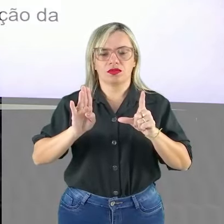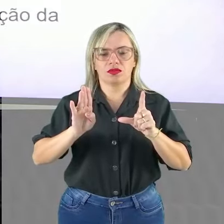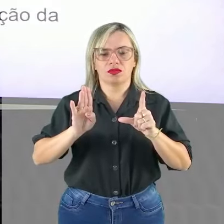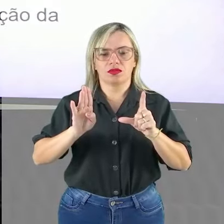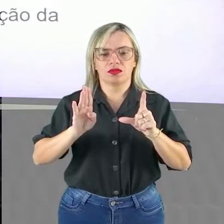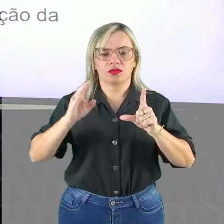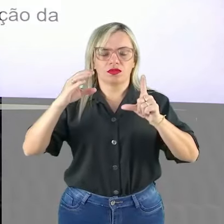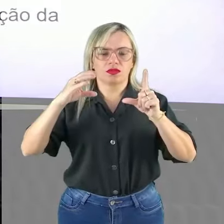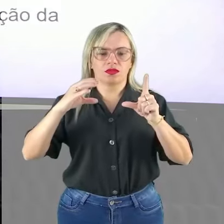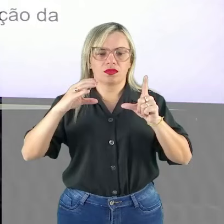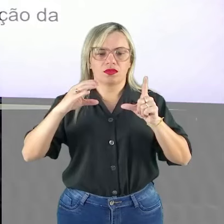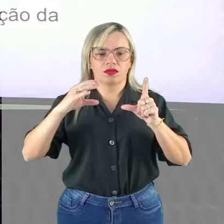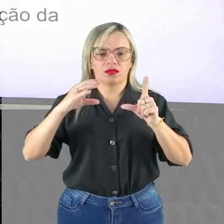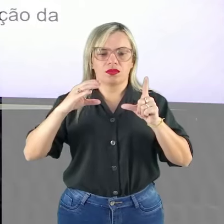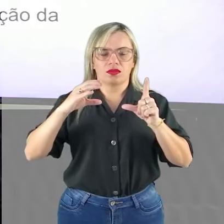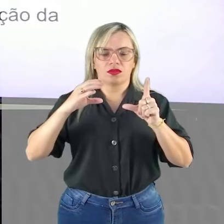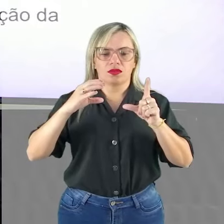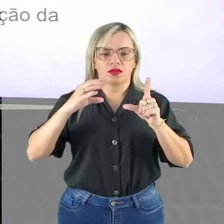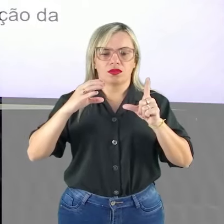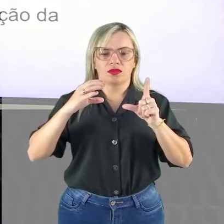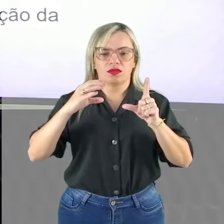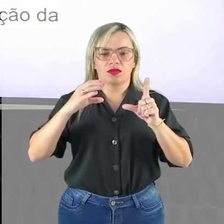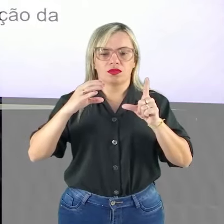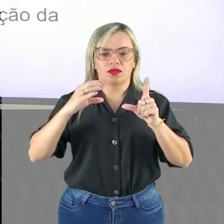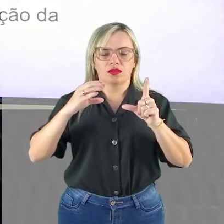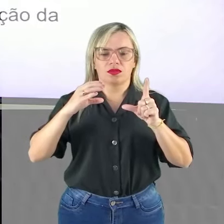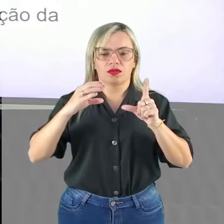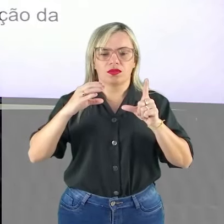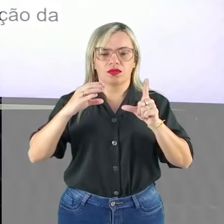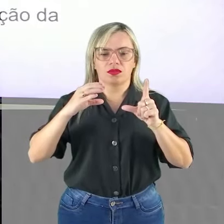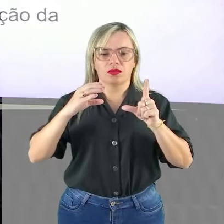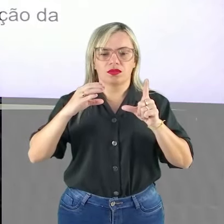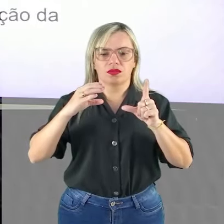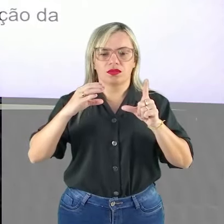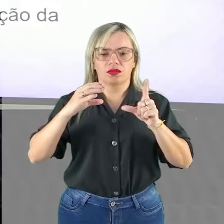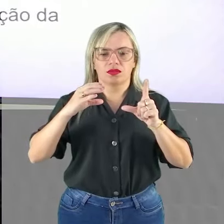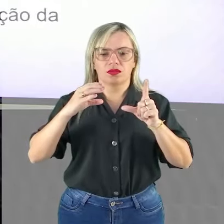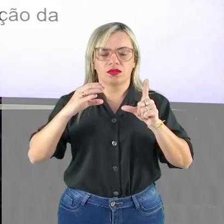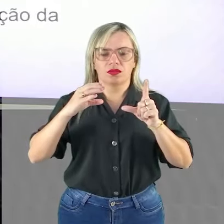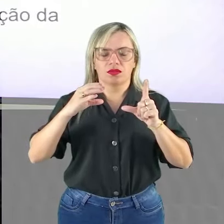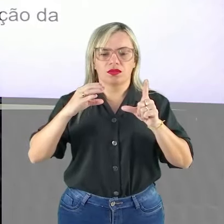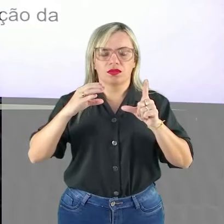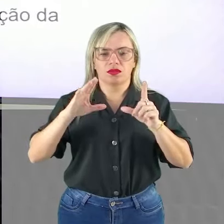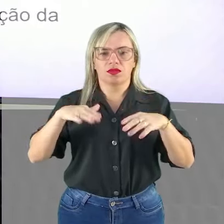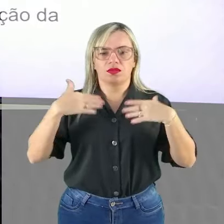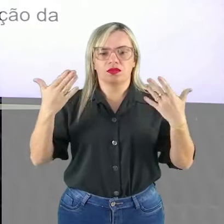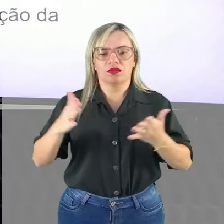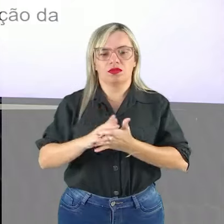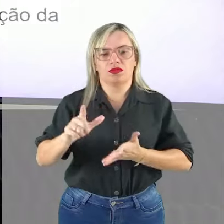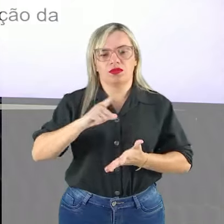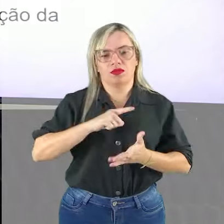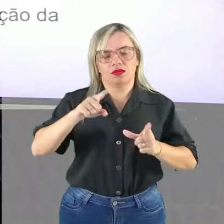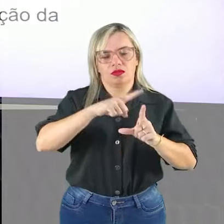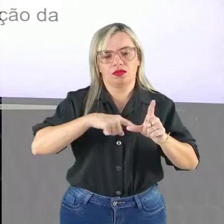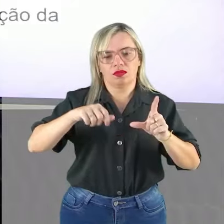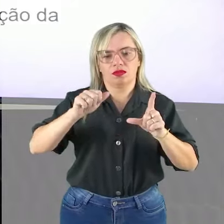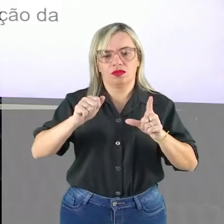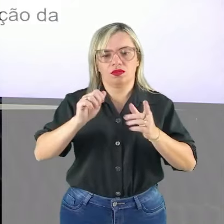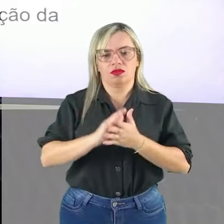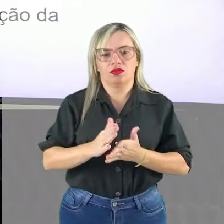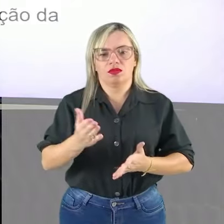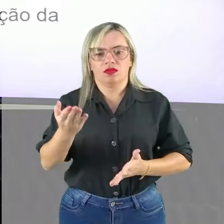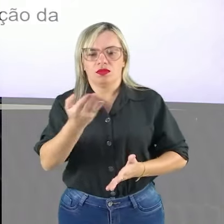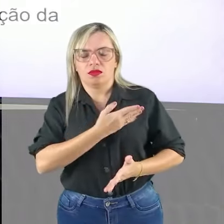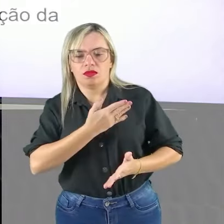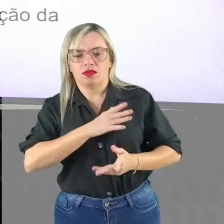tá ele quer enaltecer a variedade de pratos da na gastronomia espanhola Então a gente tem letra A amizade do Povo